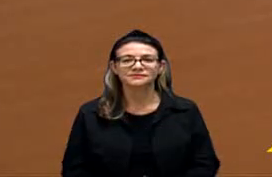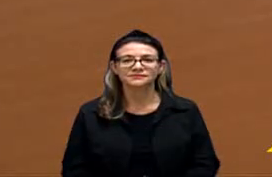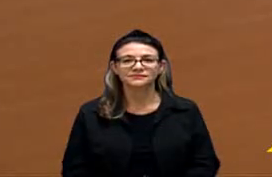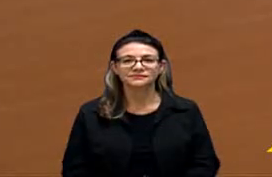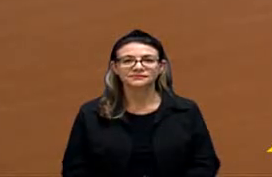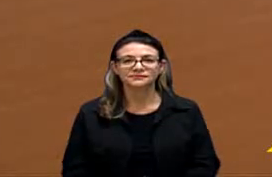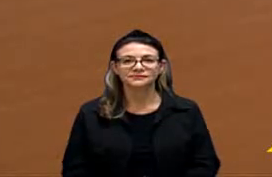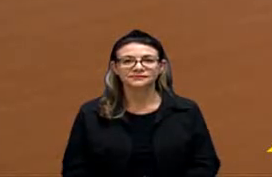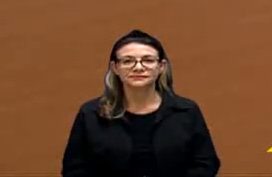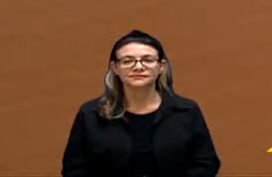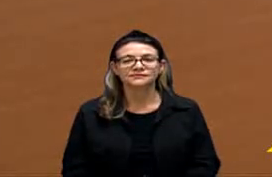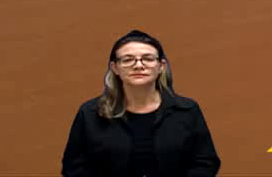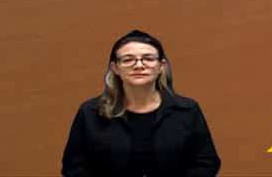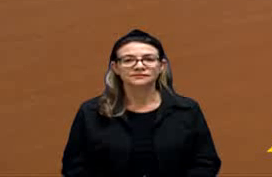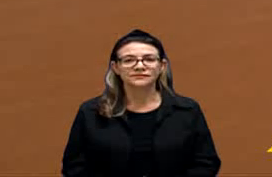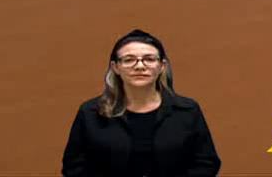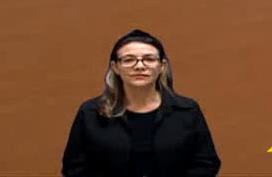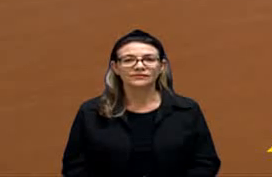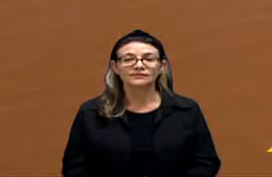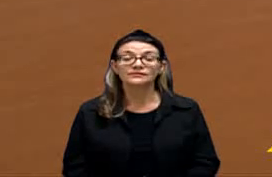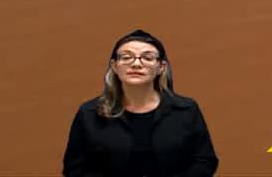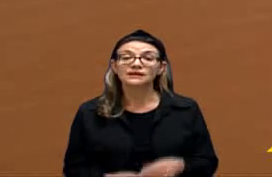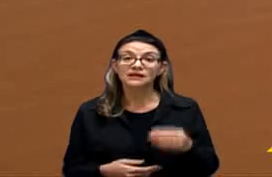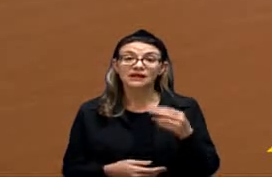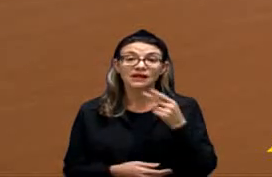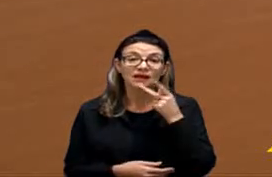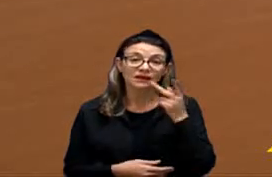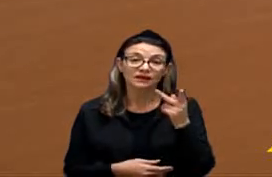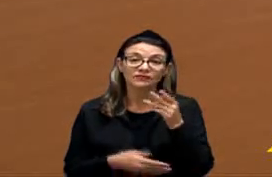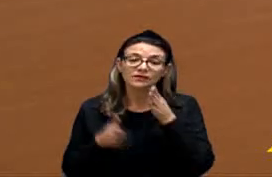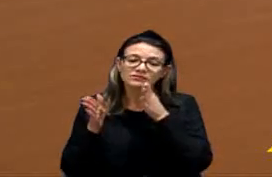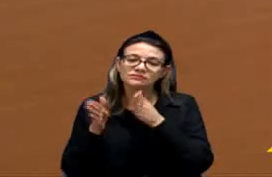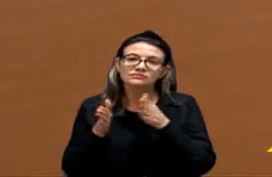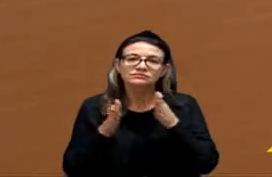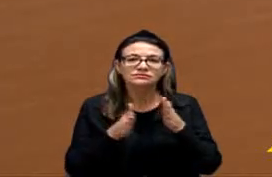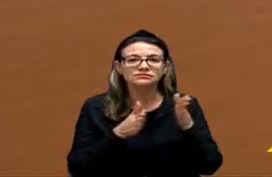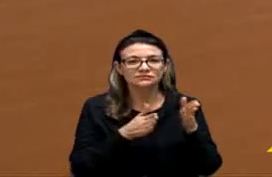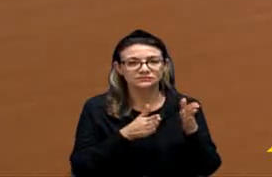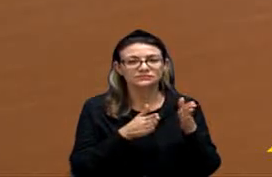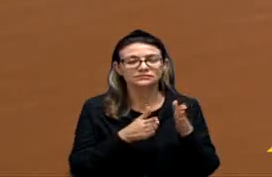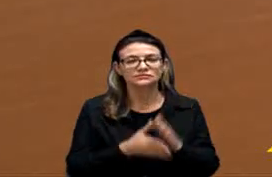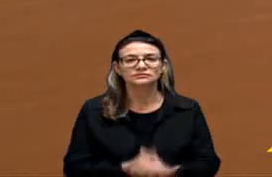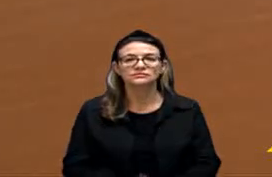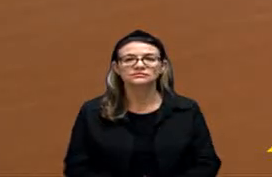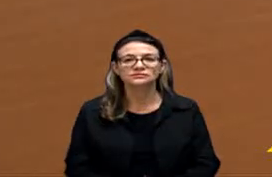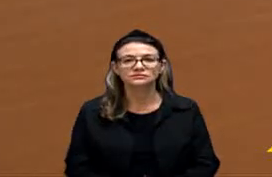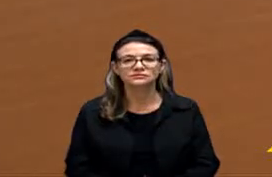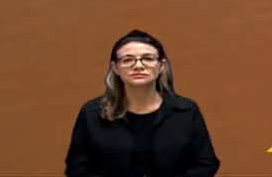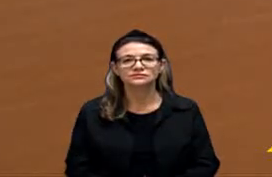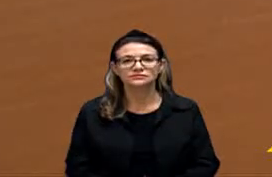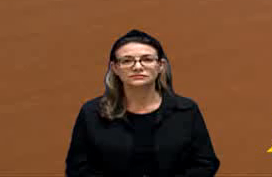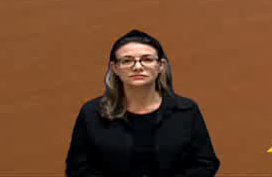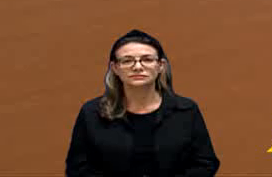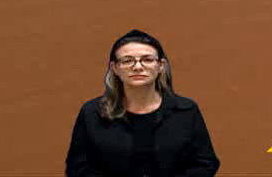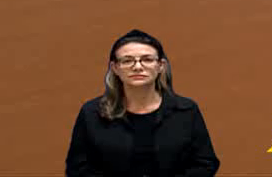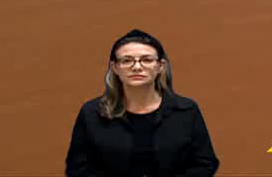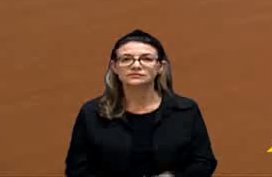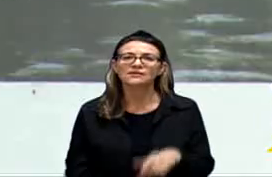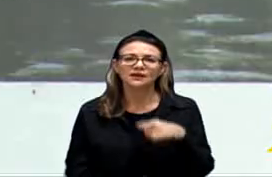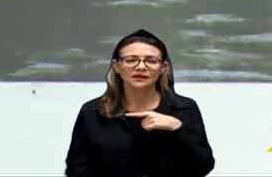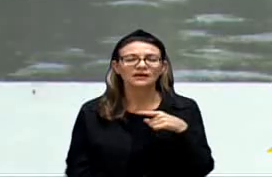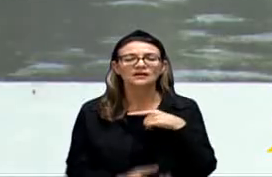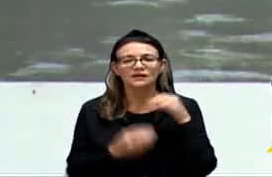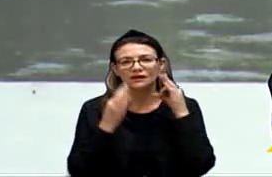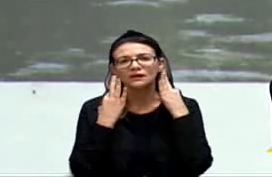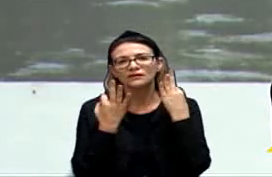Vereador calma Vereador é que a gente tá falando por ordem aqui sim sim sim sim é diabético eu tenho família